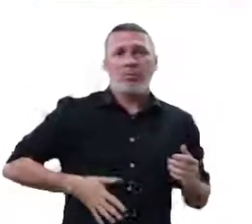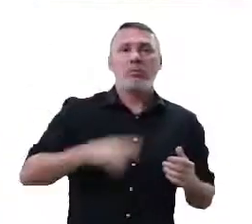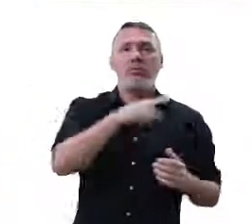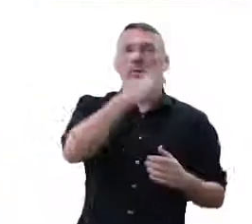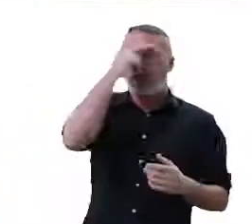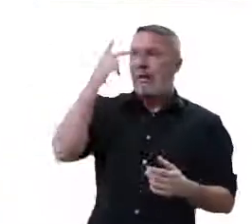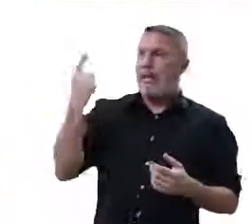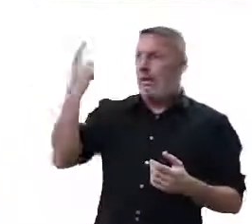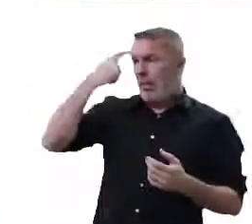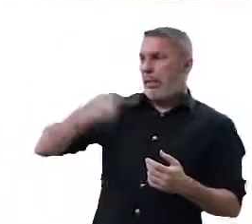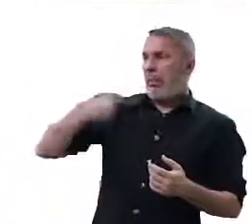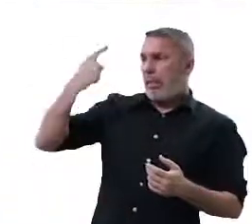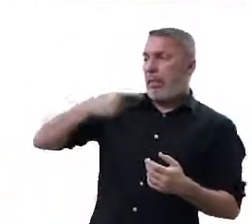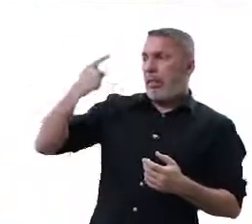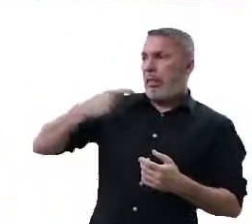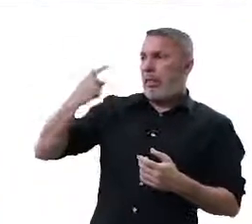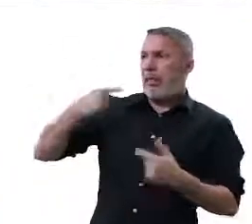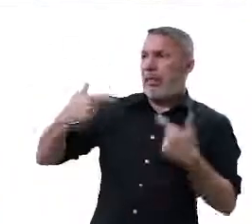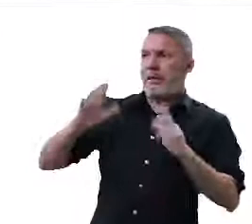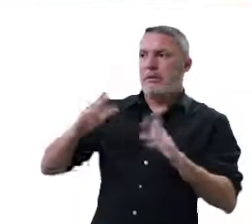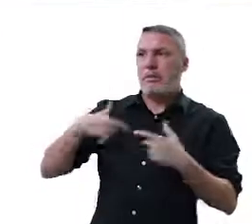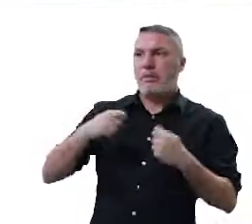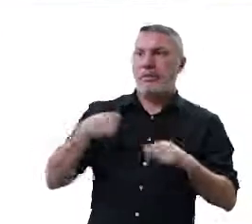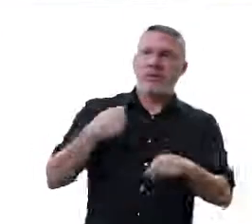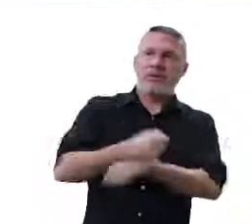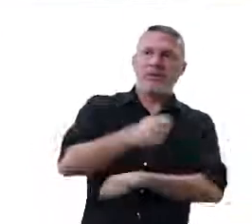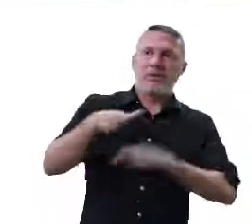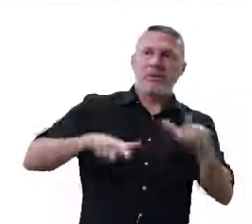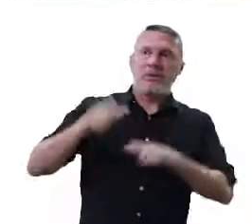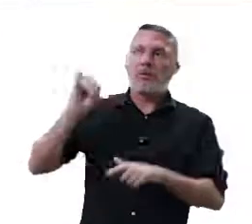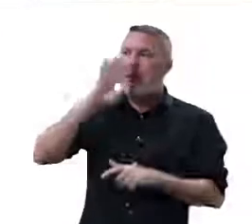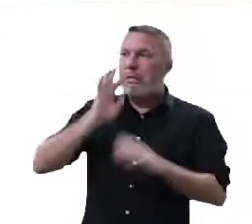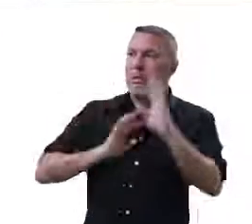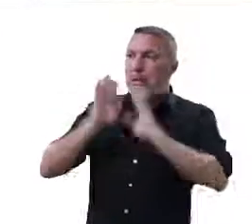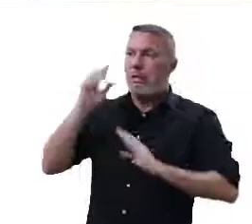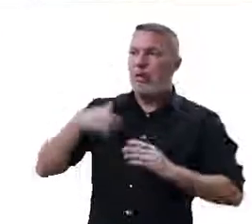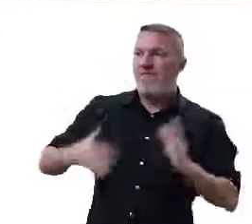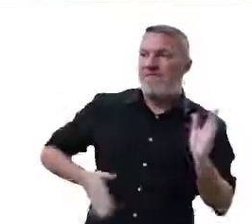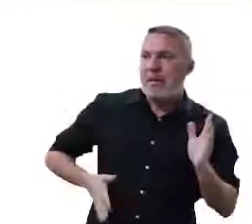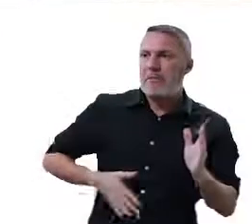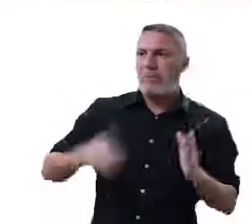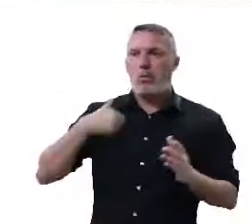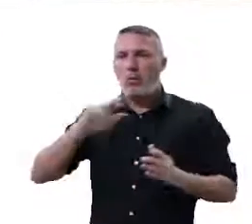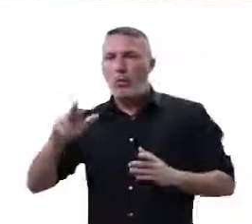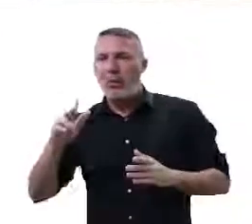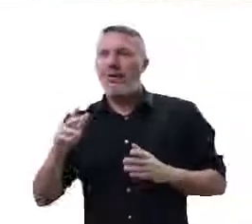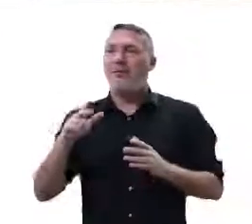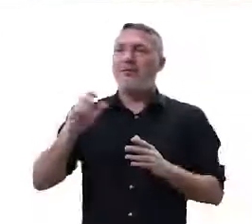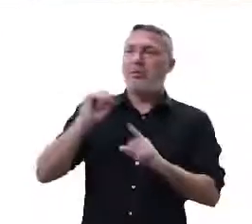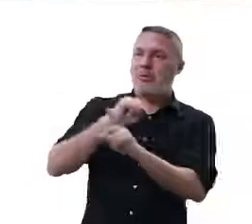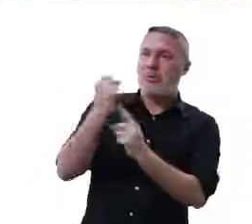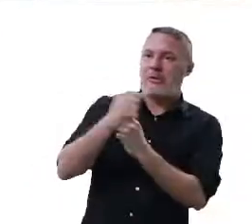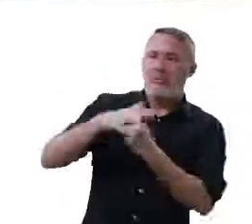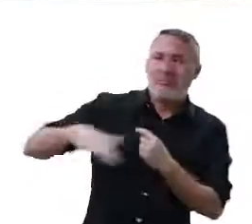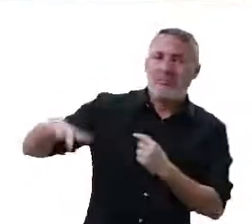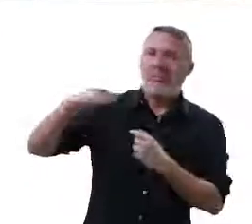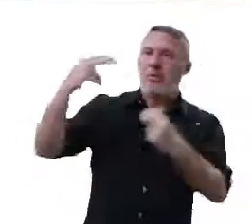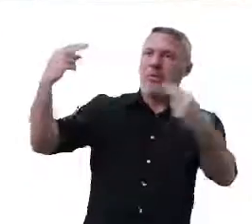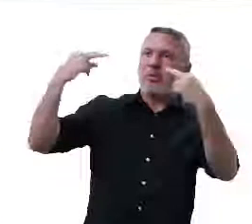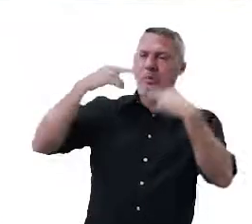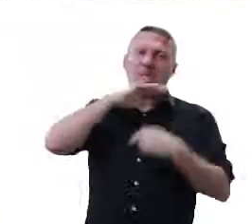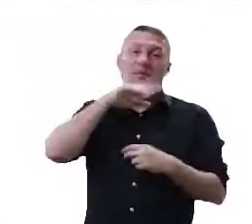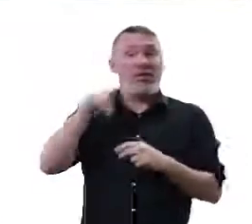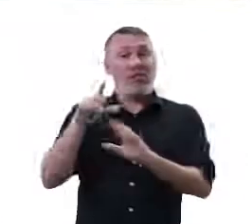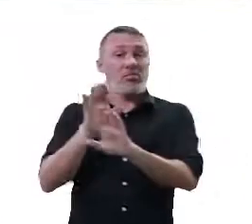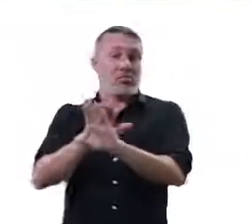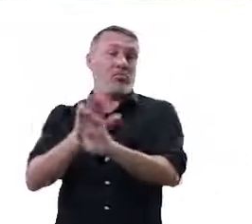necessidade que ele venda a sua força de trabalho para alguém para não ser classificado como vagabundo e, consequentemente, se tornar um elemento indesejável